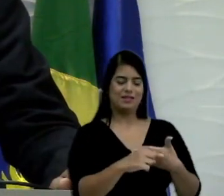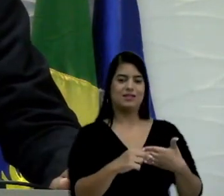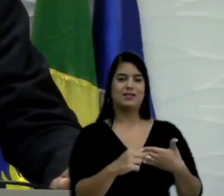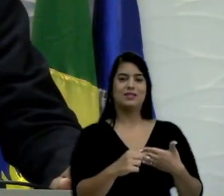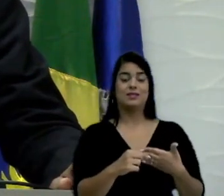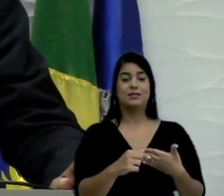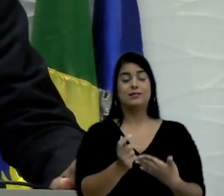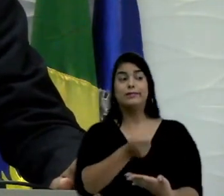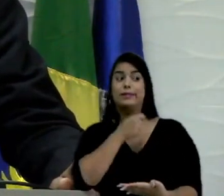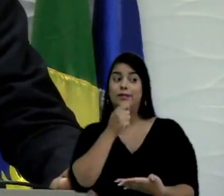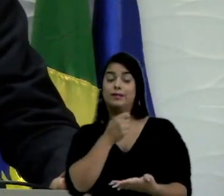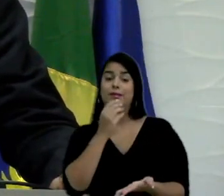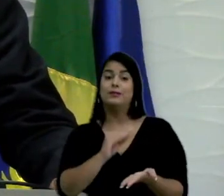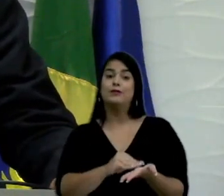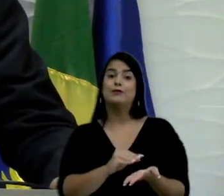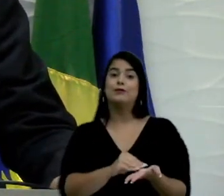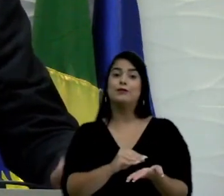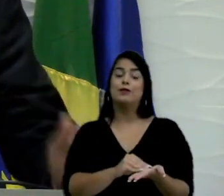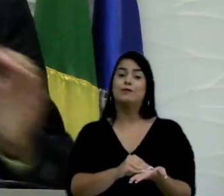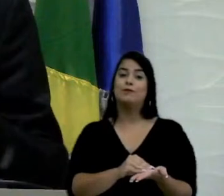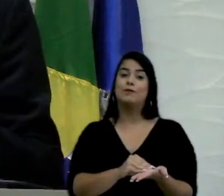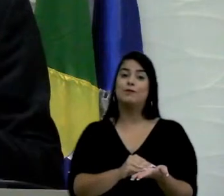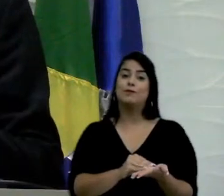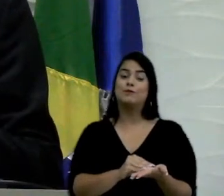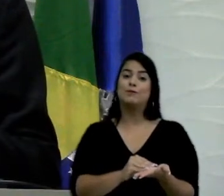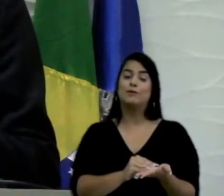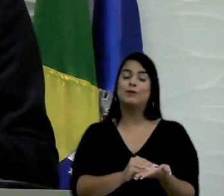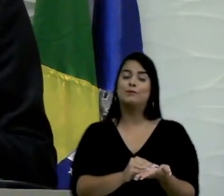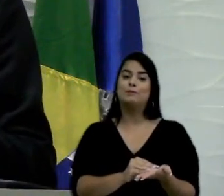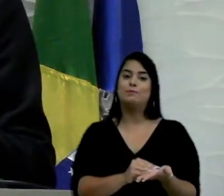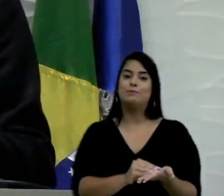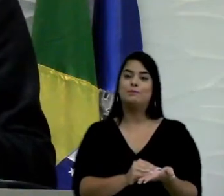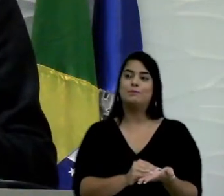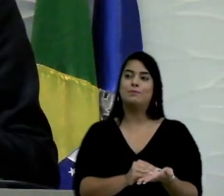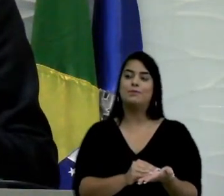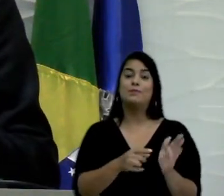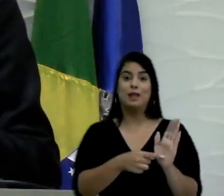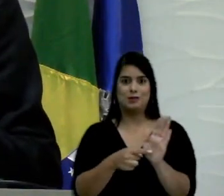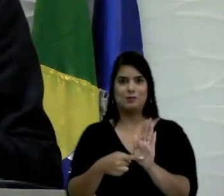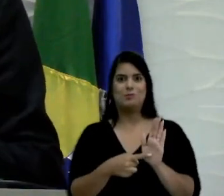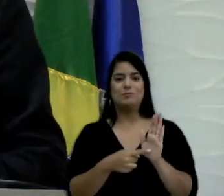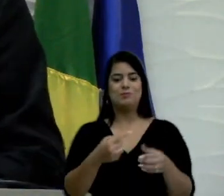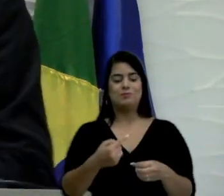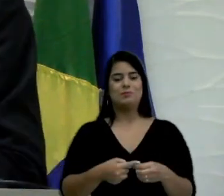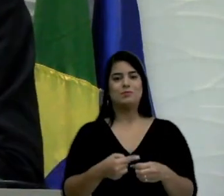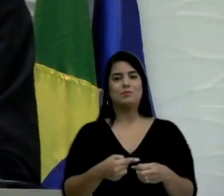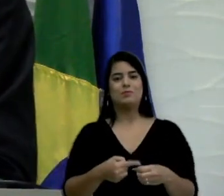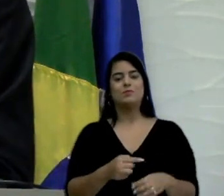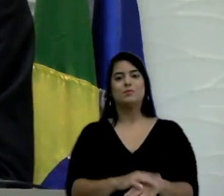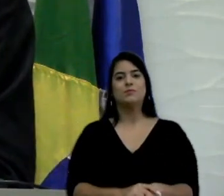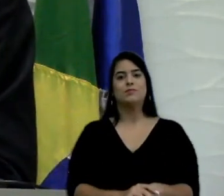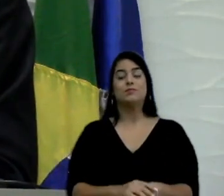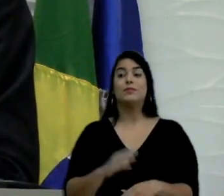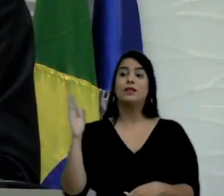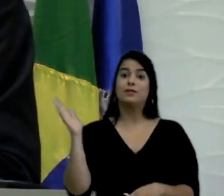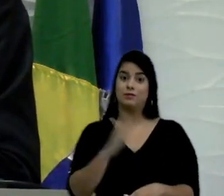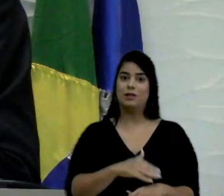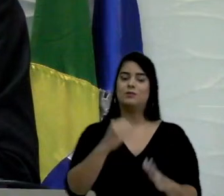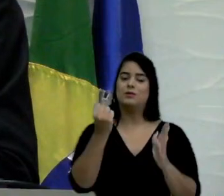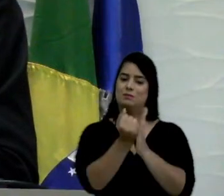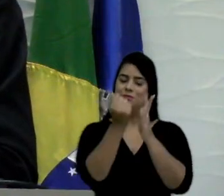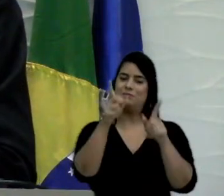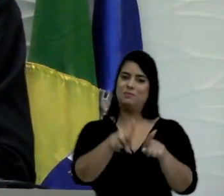colocado já está colocado à venda mas não foi colocado ainda entação do nosso município e vamos marcar aqui